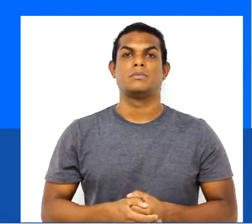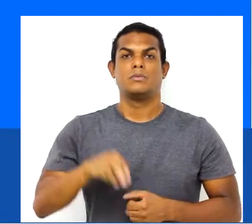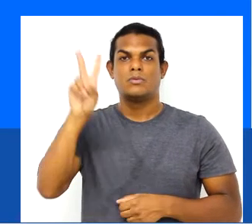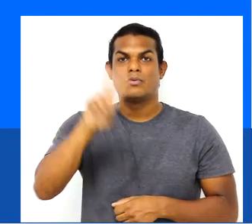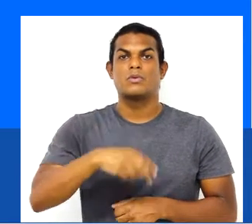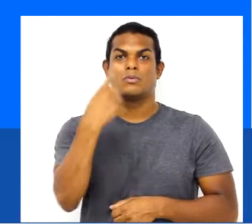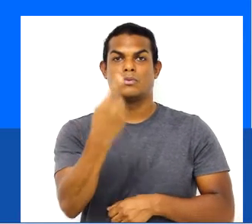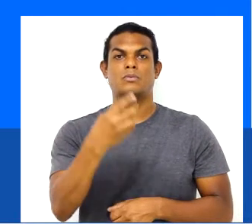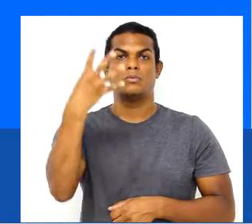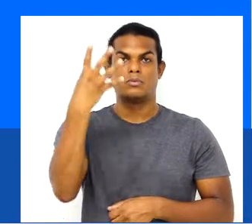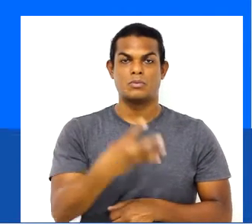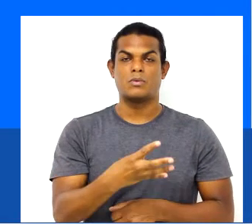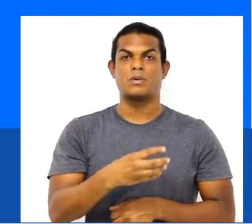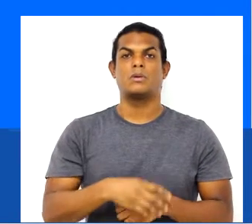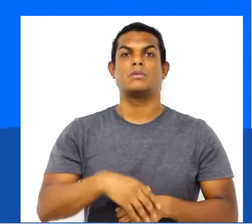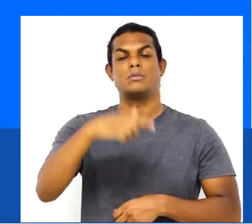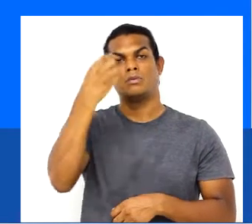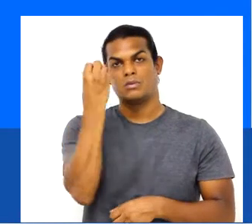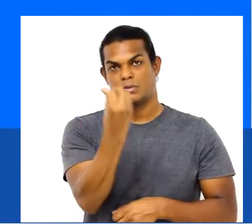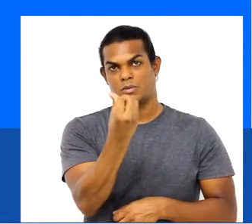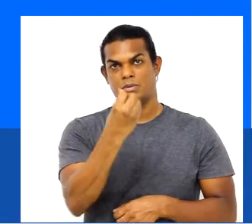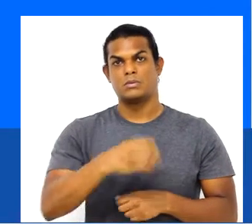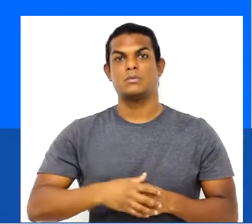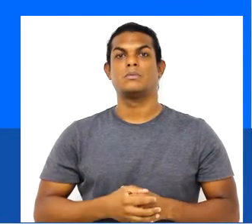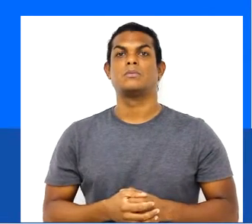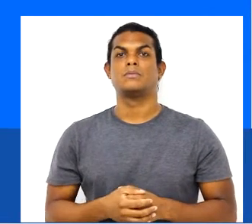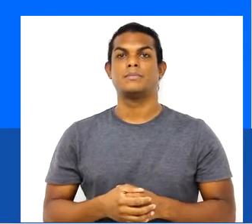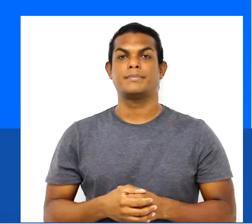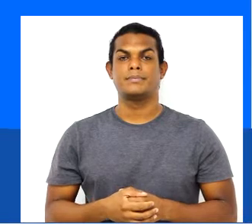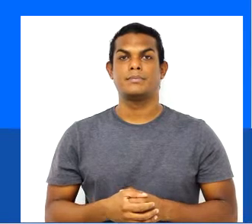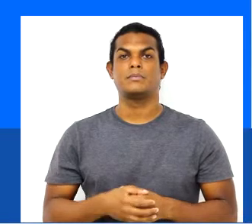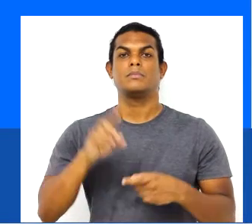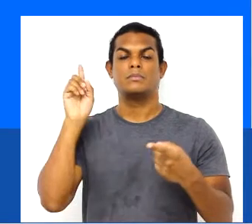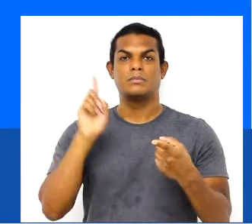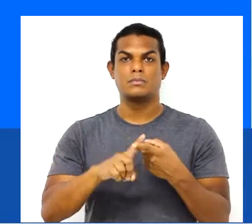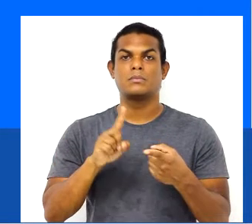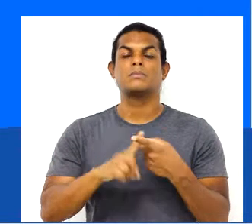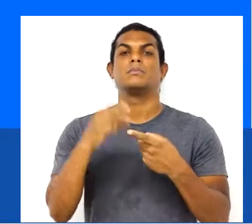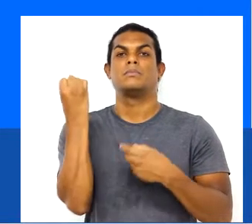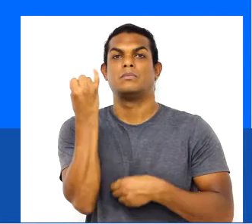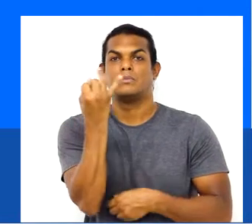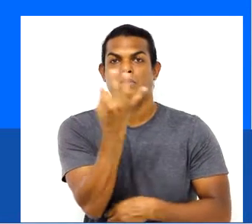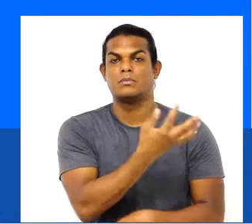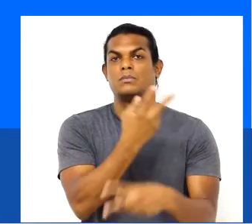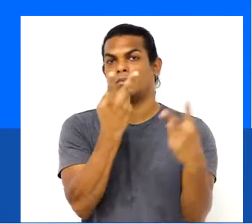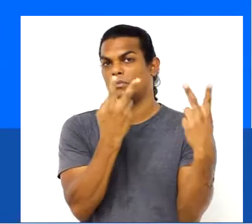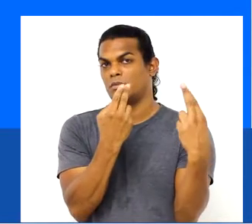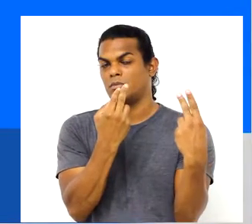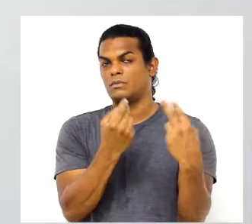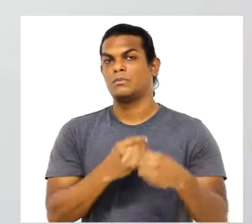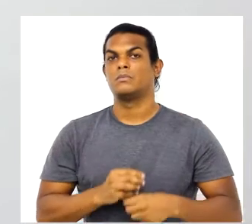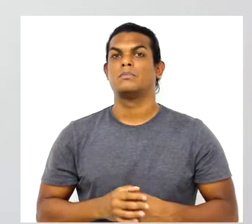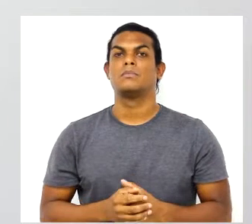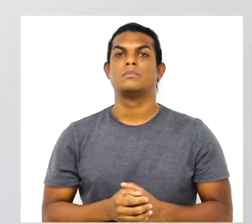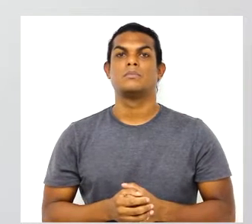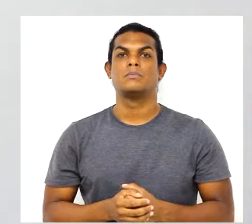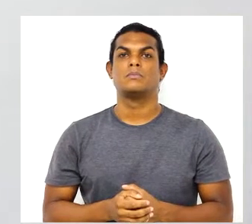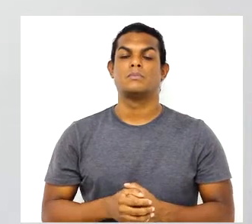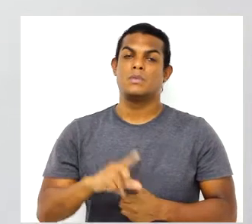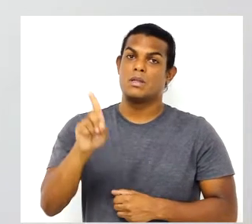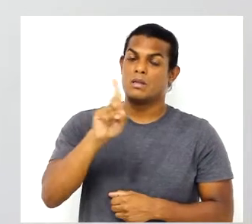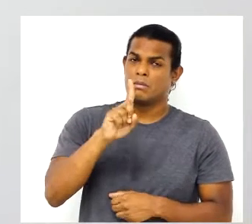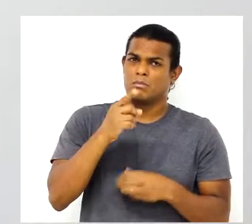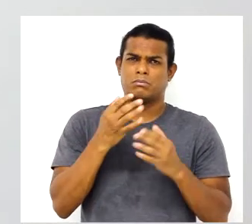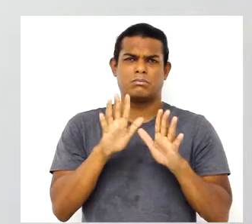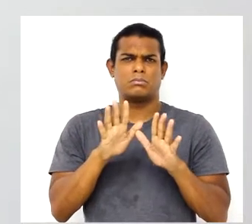valor 4 e o valor 6 encontra-se com as mesmas quantidades de repetições. Não que a gente não